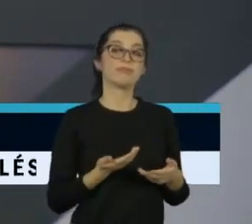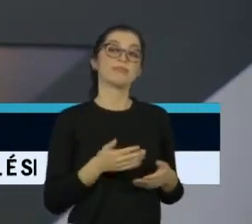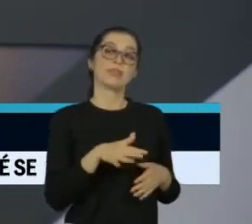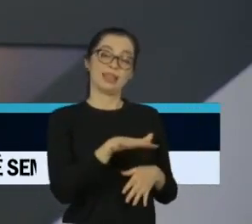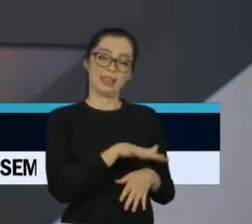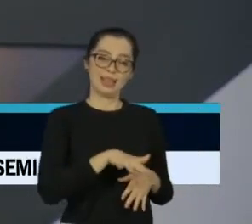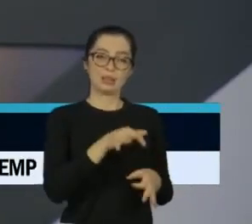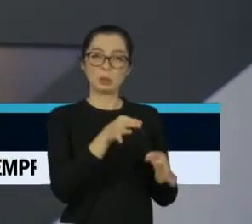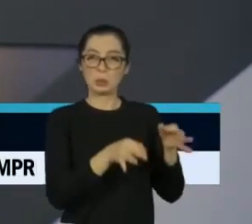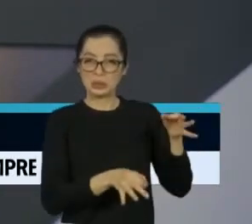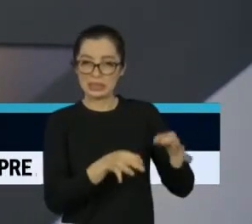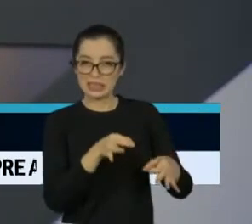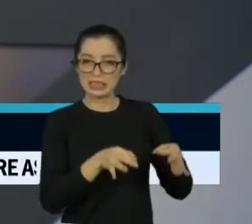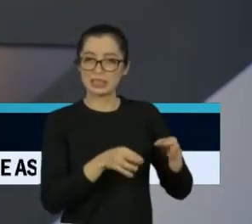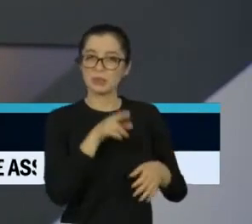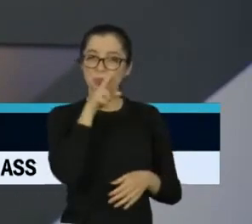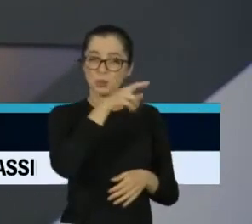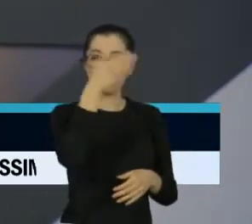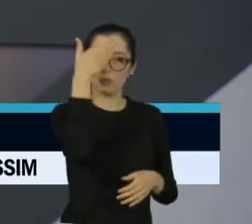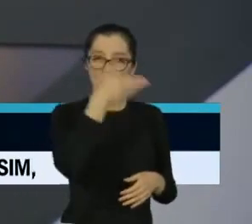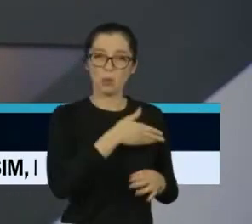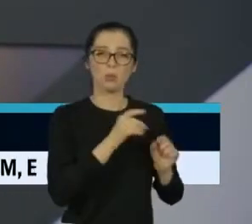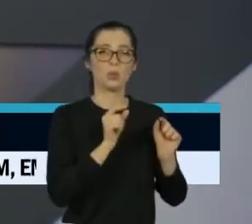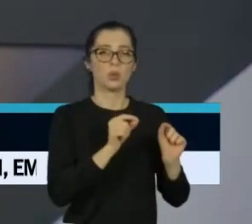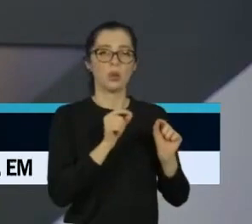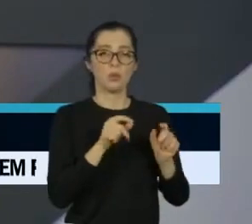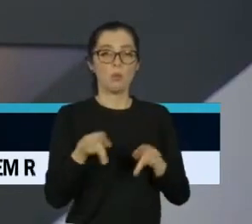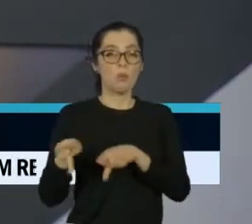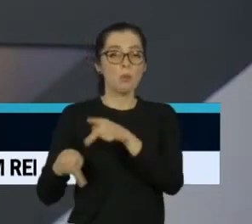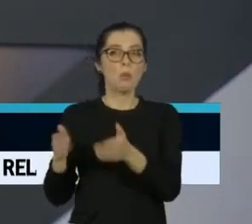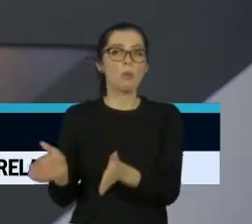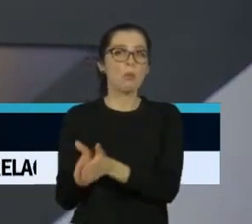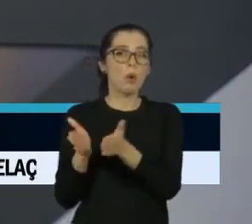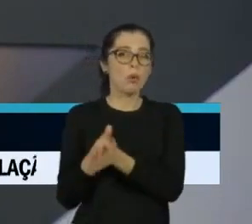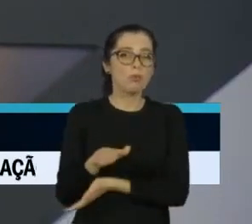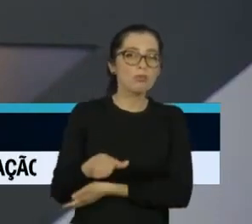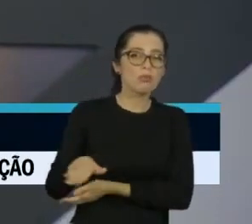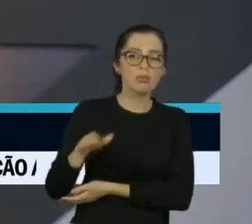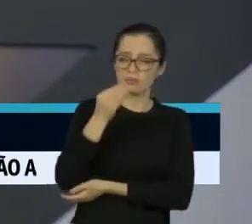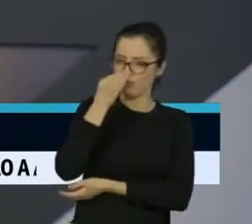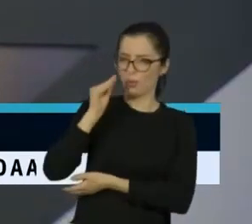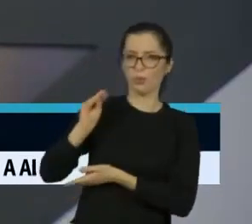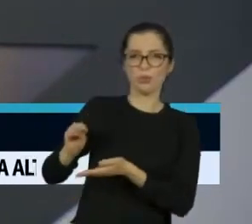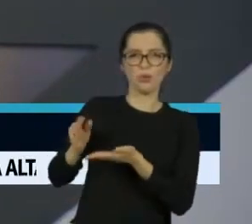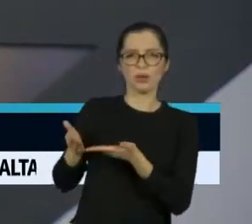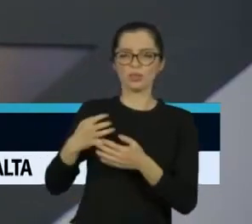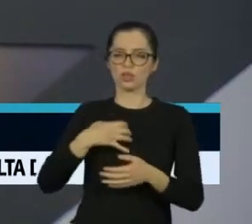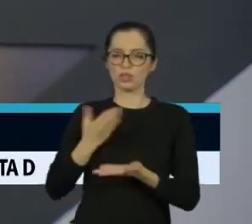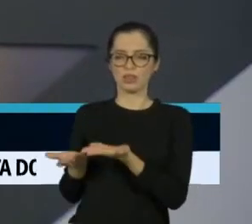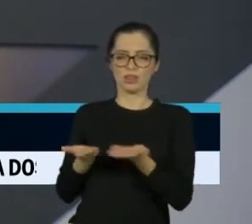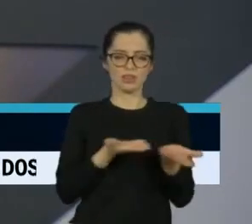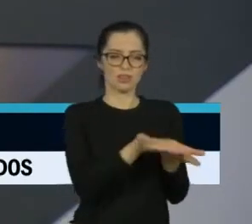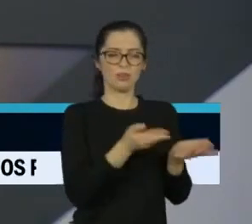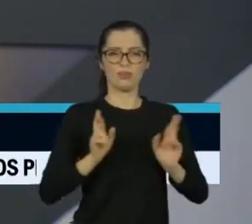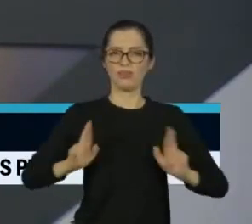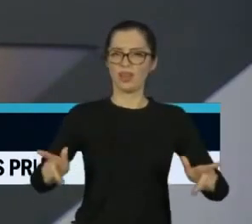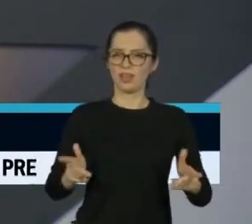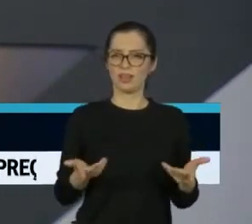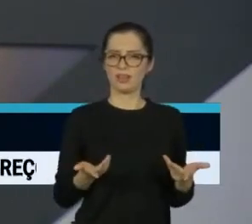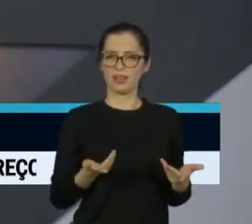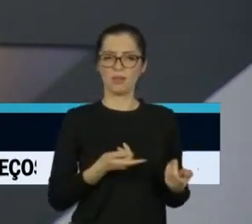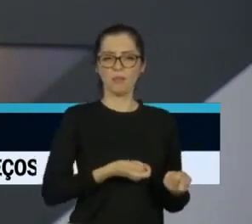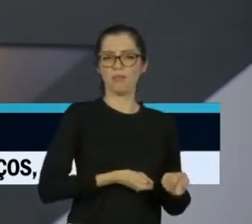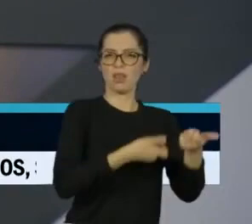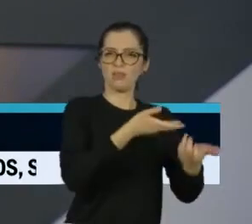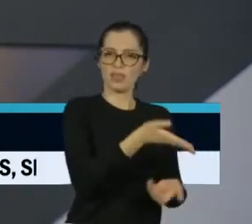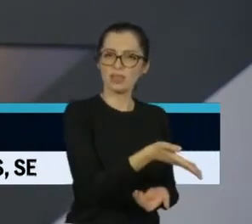dia, terá que responder, não é? Vamos tomar, por exemplo, essa decisão. Eu ficaria muito mais feliz que a decisão fosse